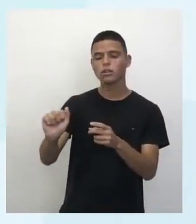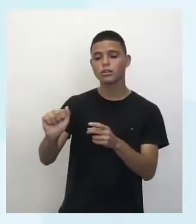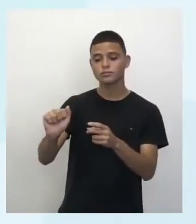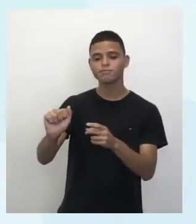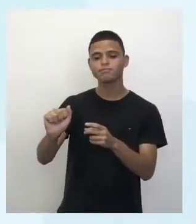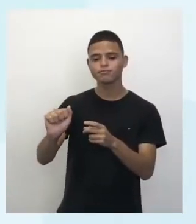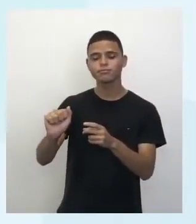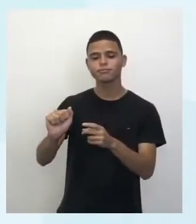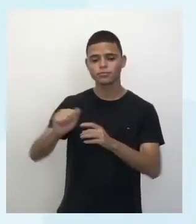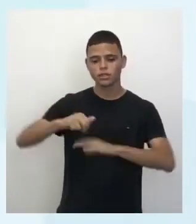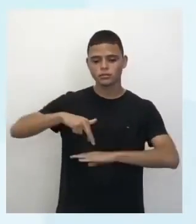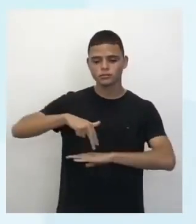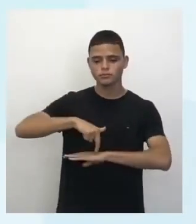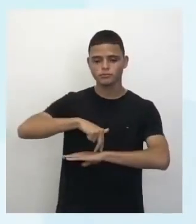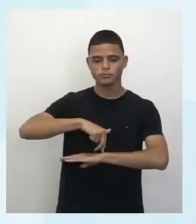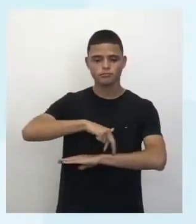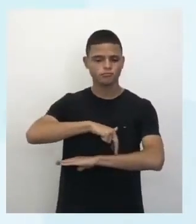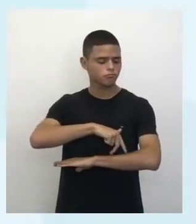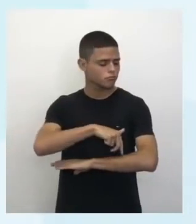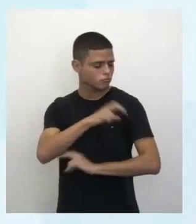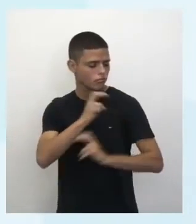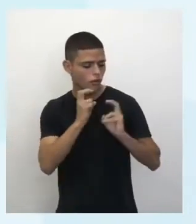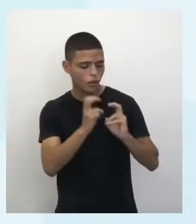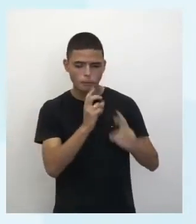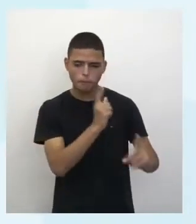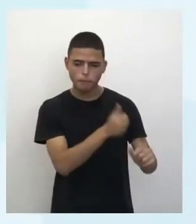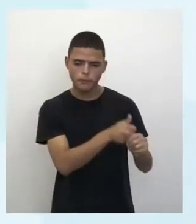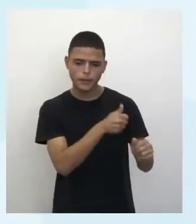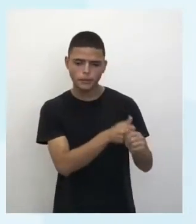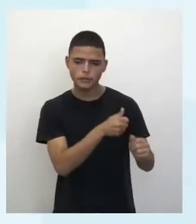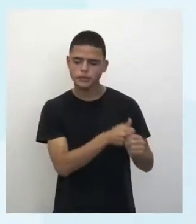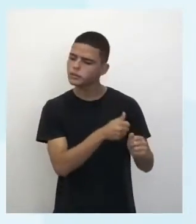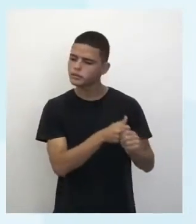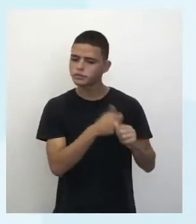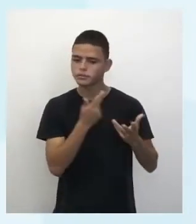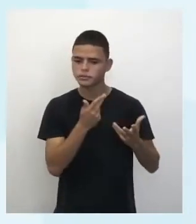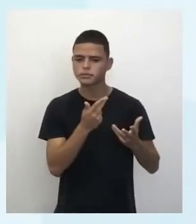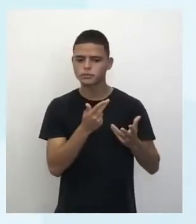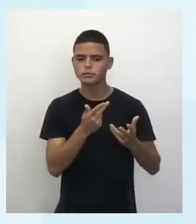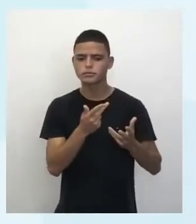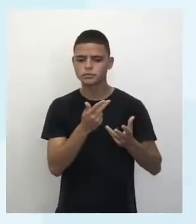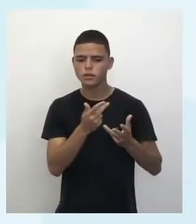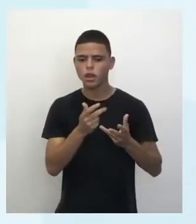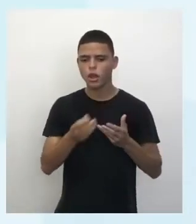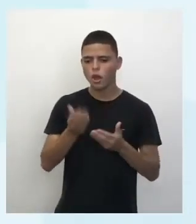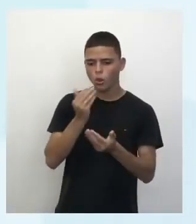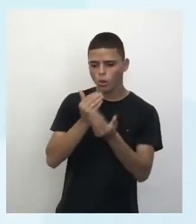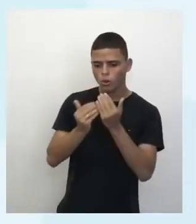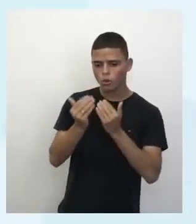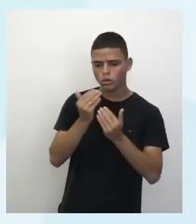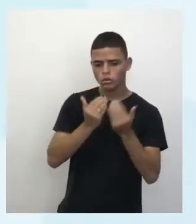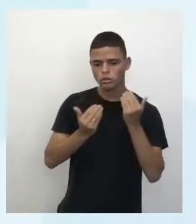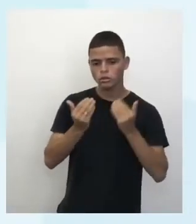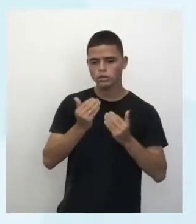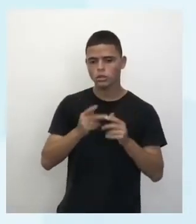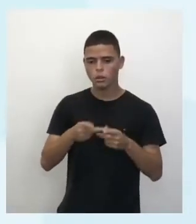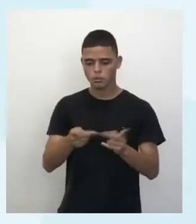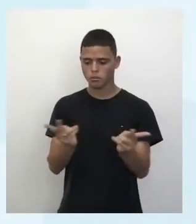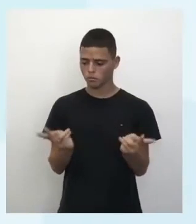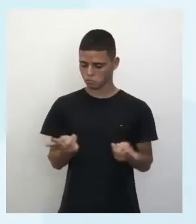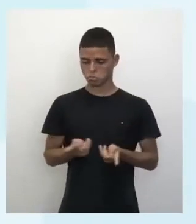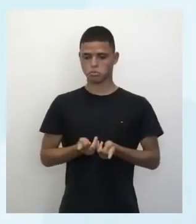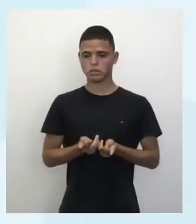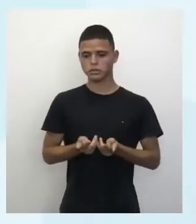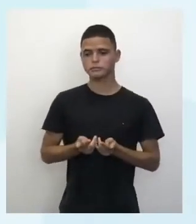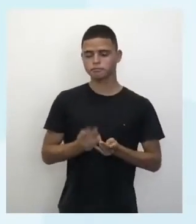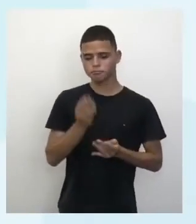no metrô na Paulista, a gente pode descer andando até o Anhangabaú. É verdade. Passar ali no Estadão, comprar uma coxinha, no caso a gente comprou uma pizza. Pra quem não é de São Paulo, é